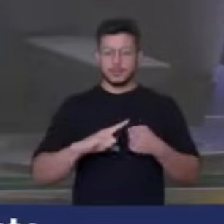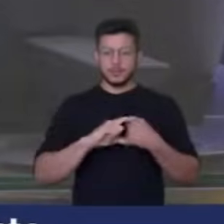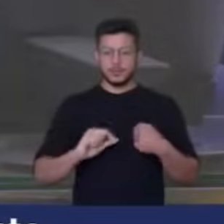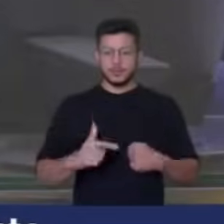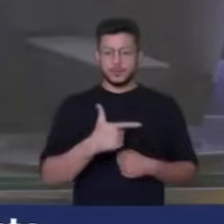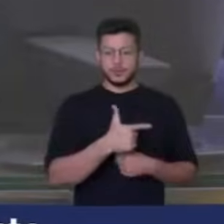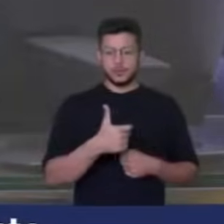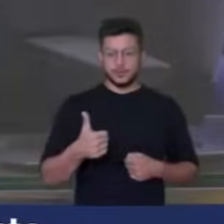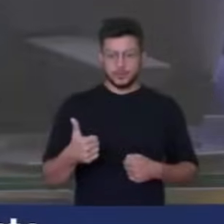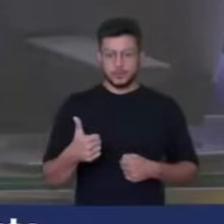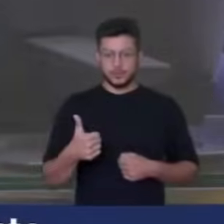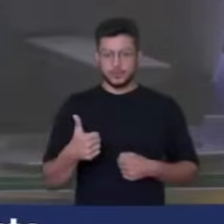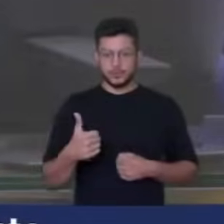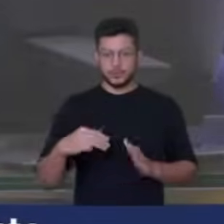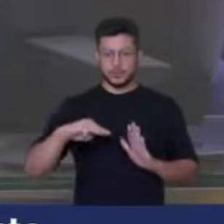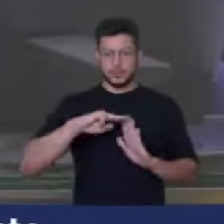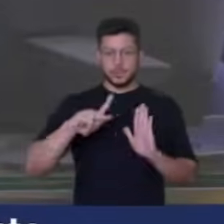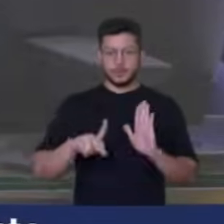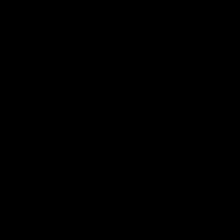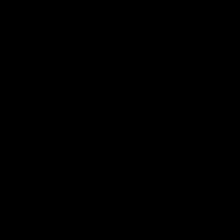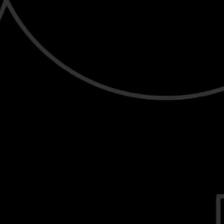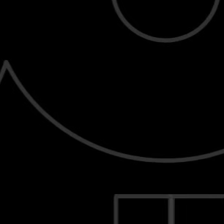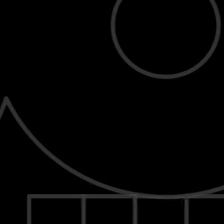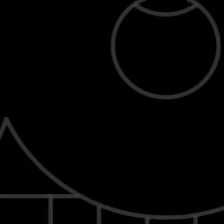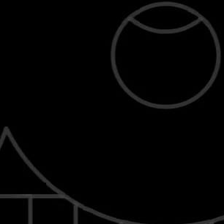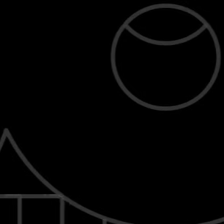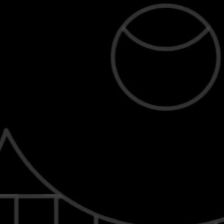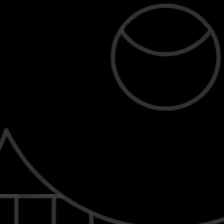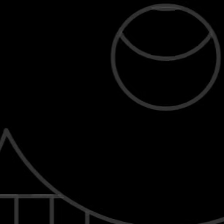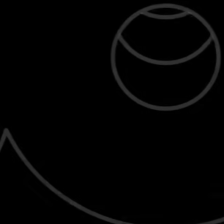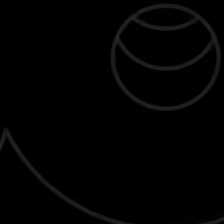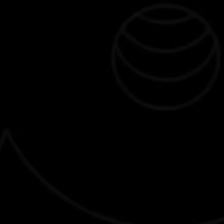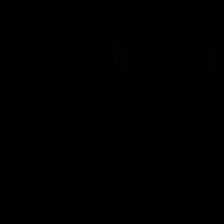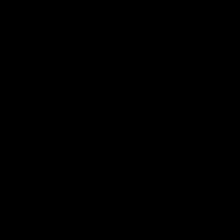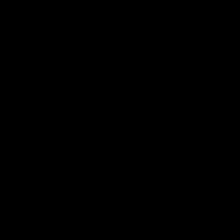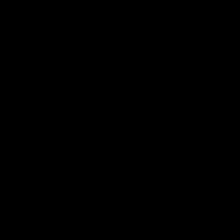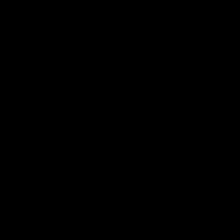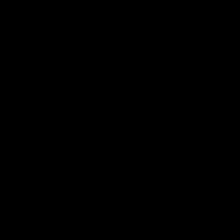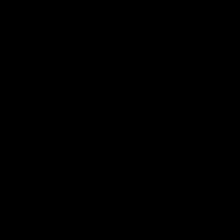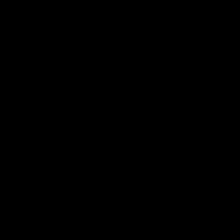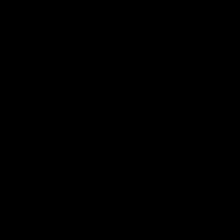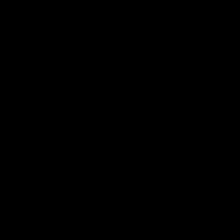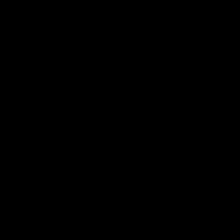1172 de 2023. Qual?